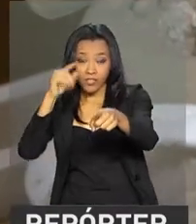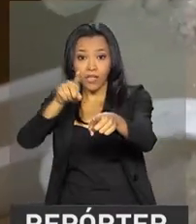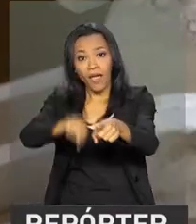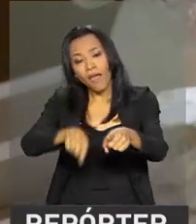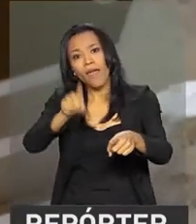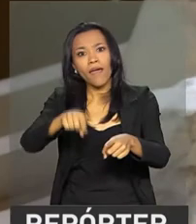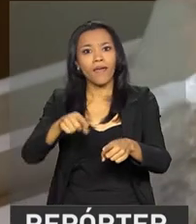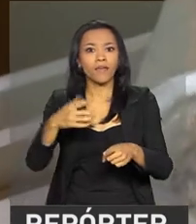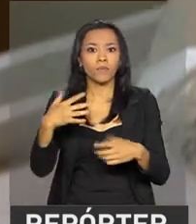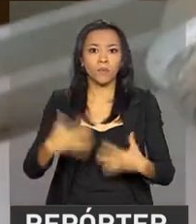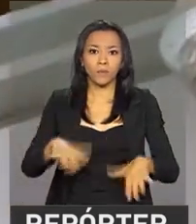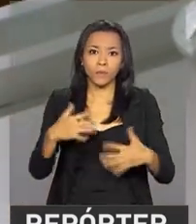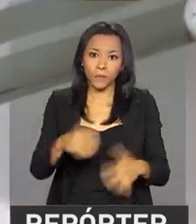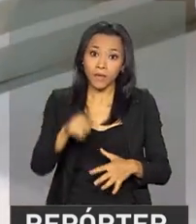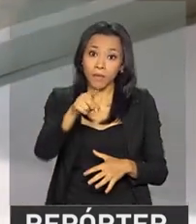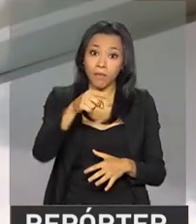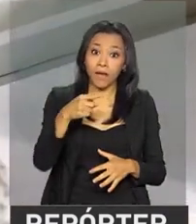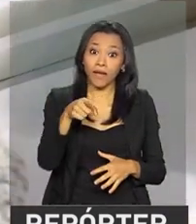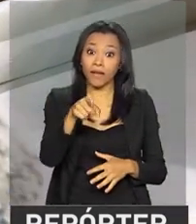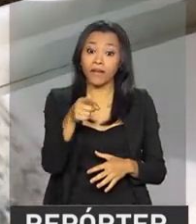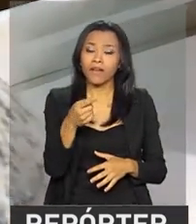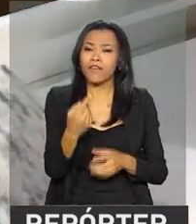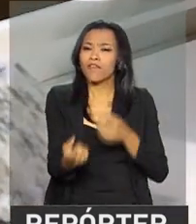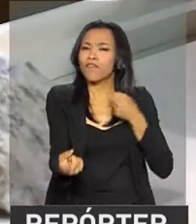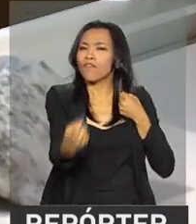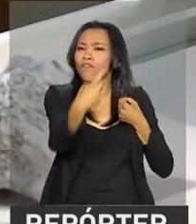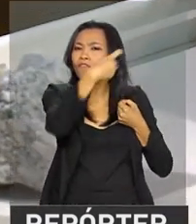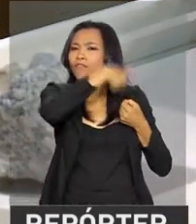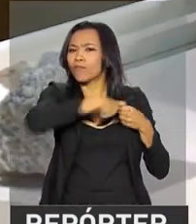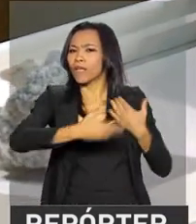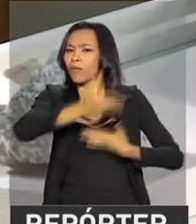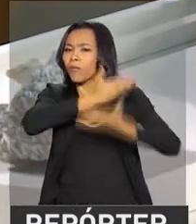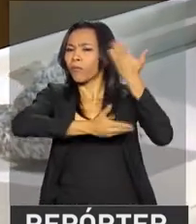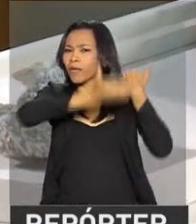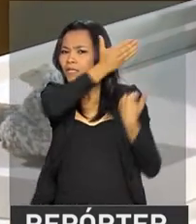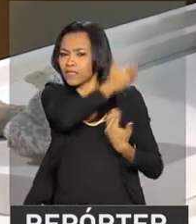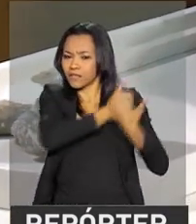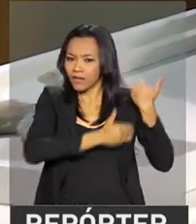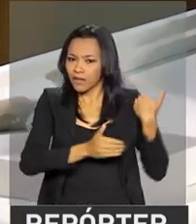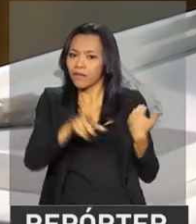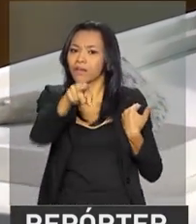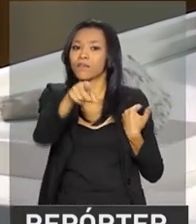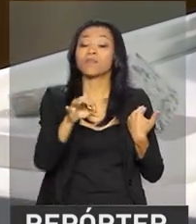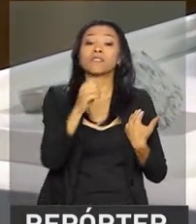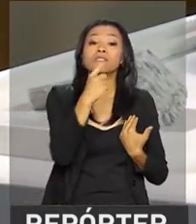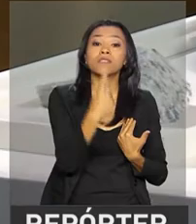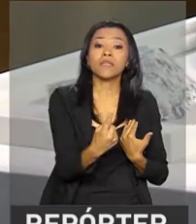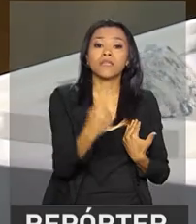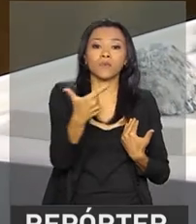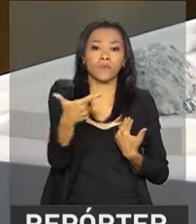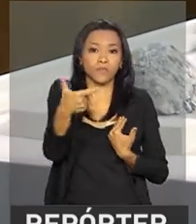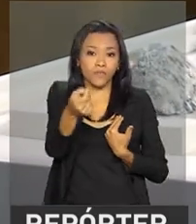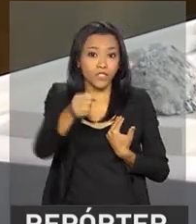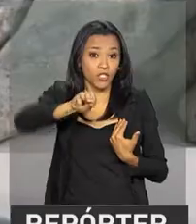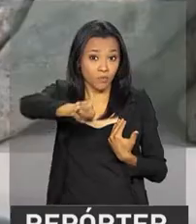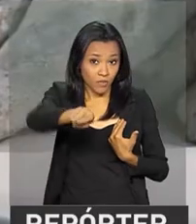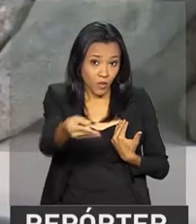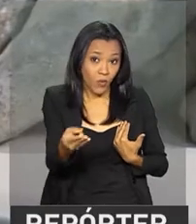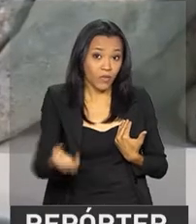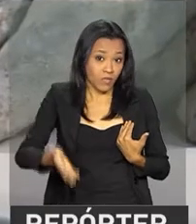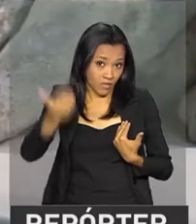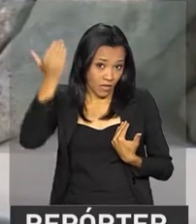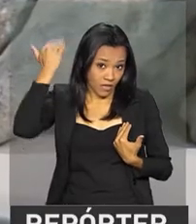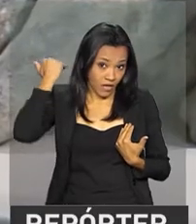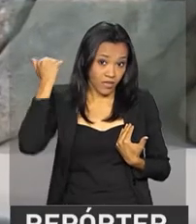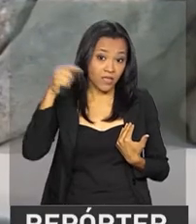verdadeiras passagens para uma viagem no tempo mais precisamente para cerca de 120 milhões de anos atrás o